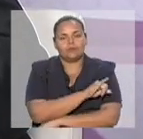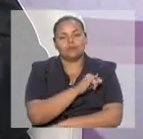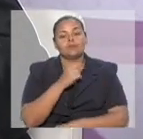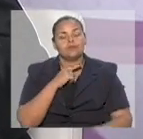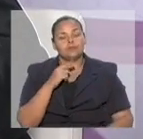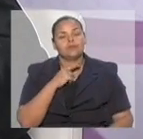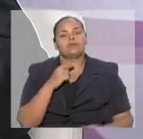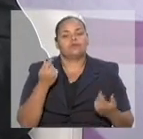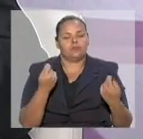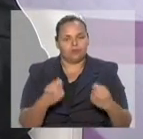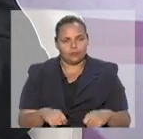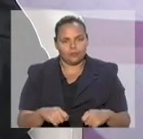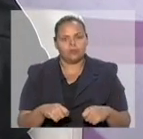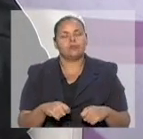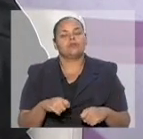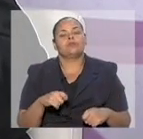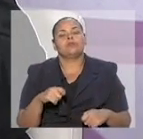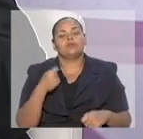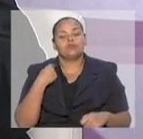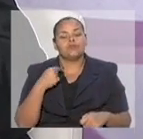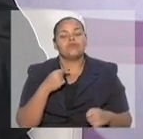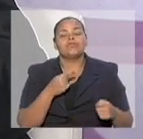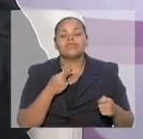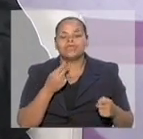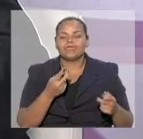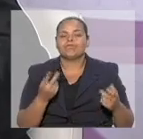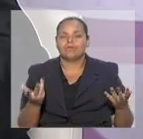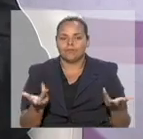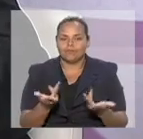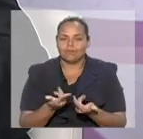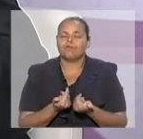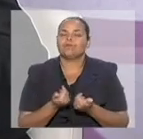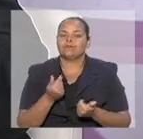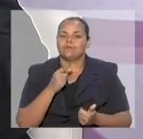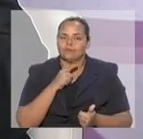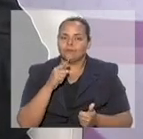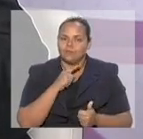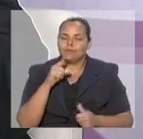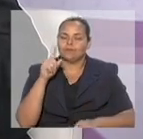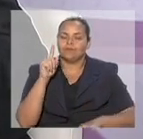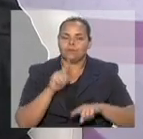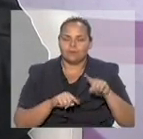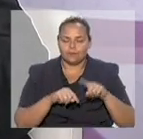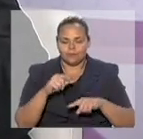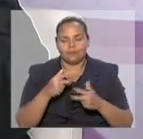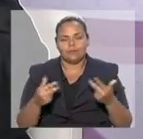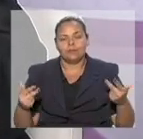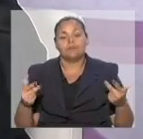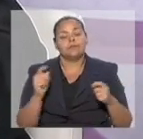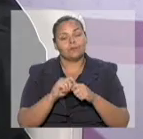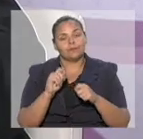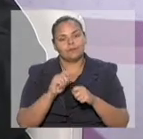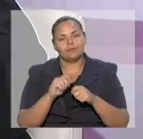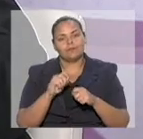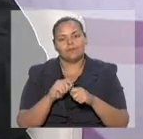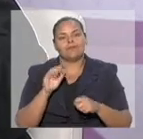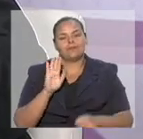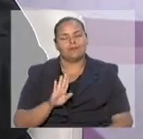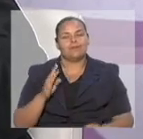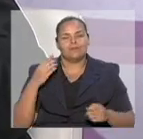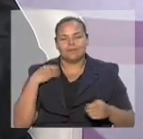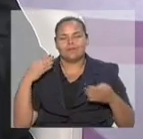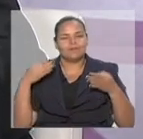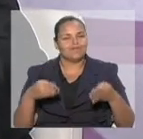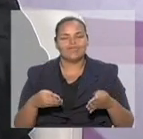nós temos capacidade, nós temos expertise, nós temos equipamento para poder fazer isso. Mas